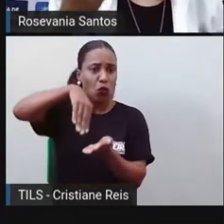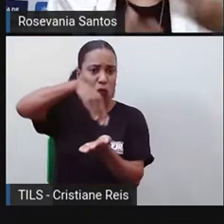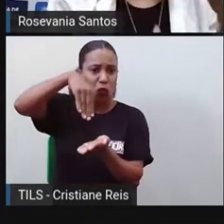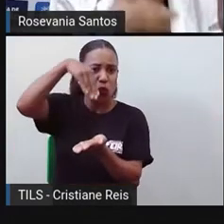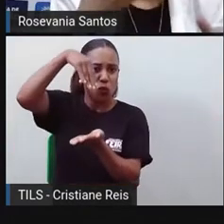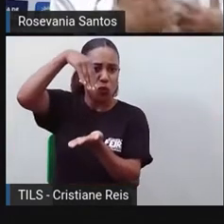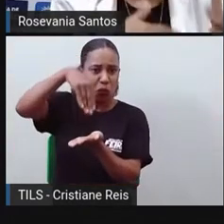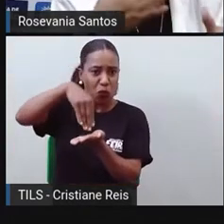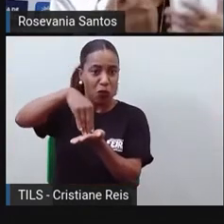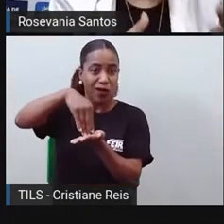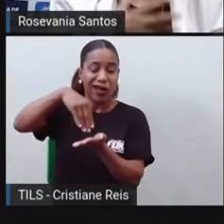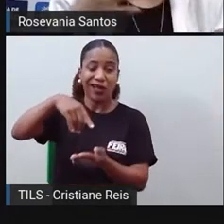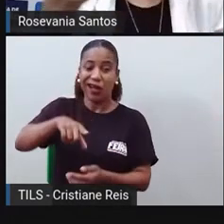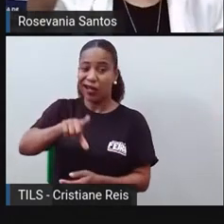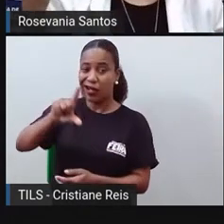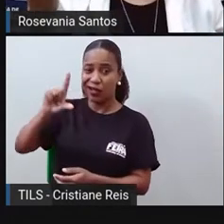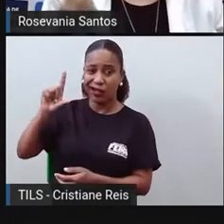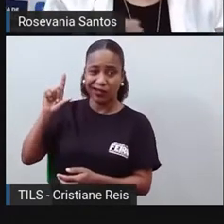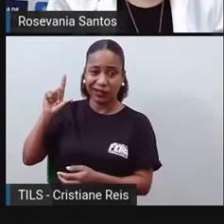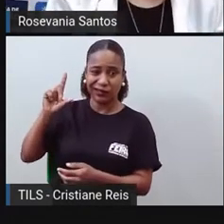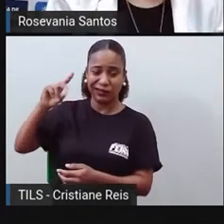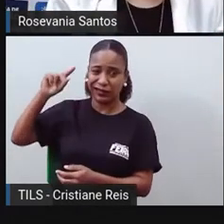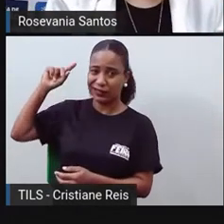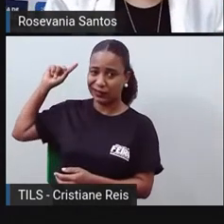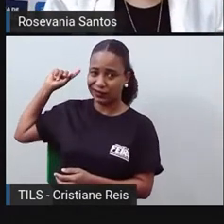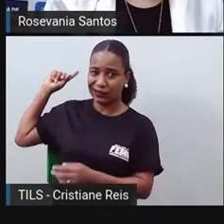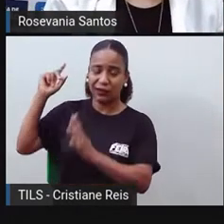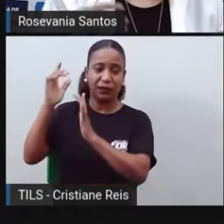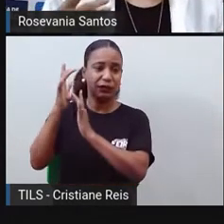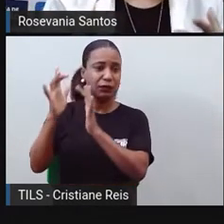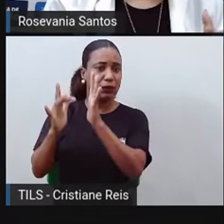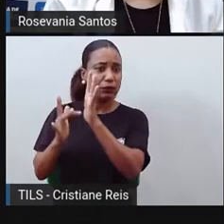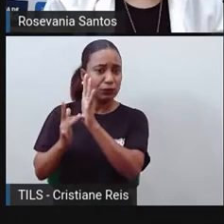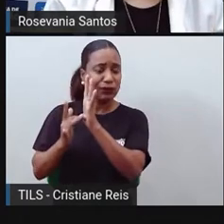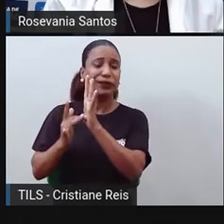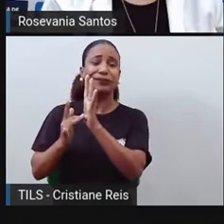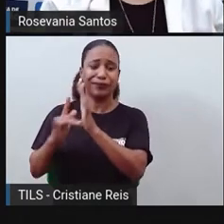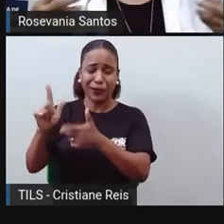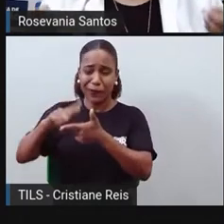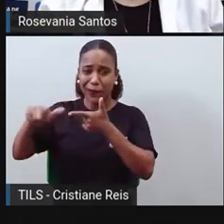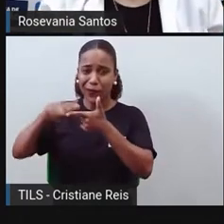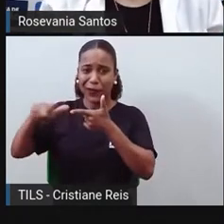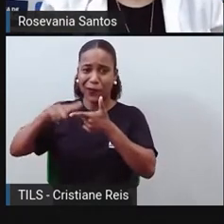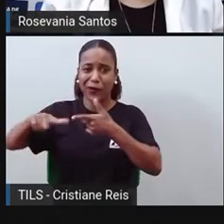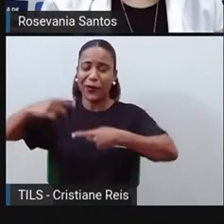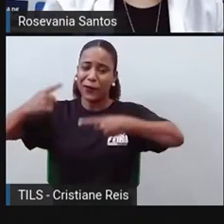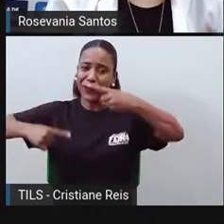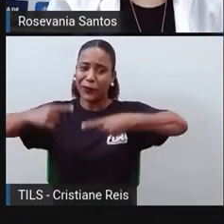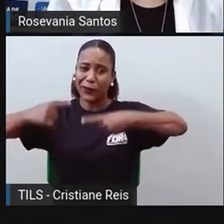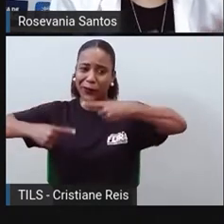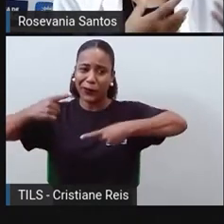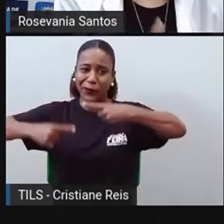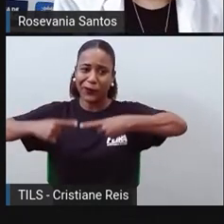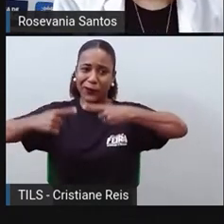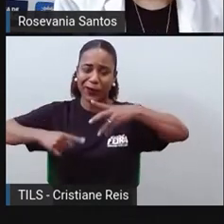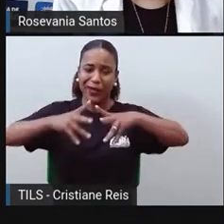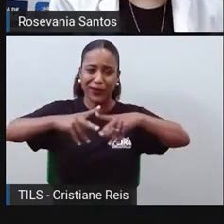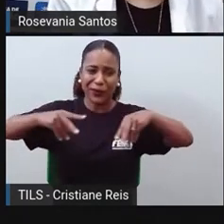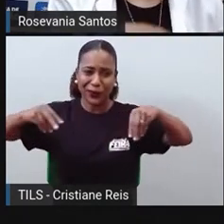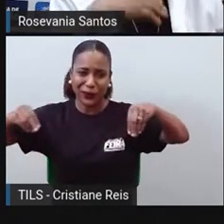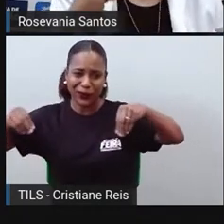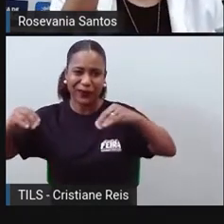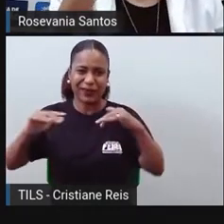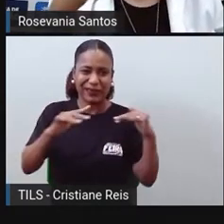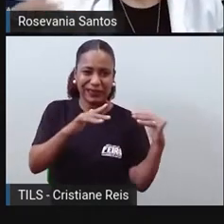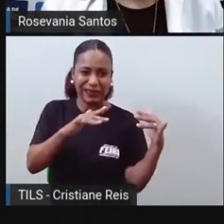que até hoje esses conflitos, né, eles se perduram aí por conta, né, dos territórios, por conta das riquezas,